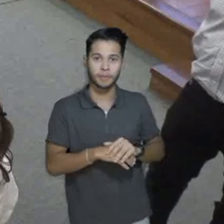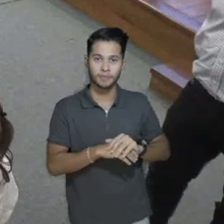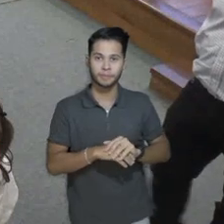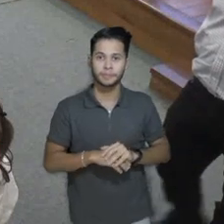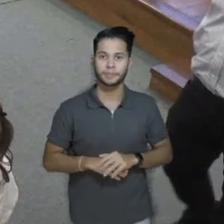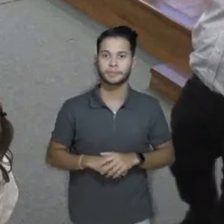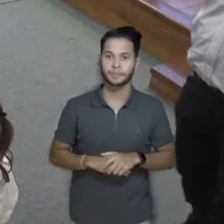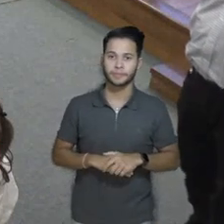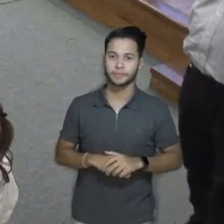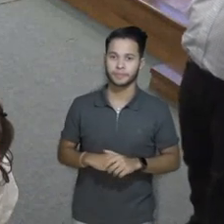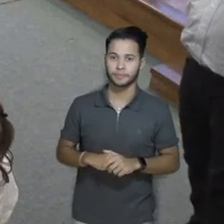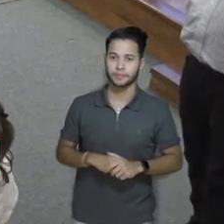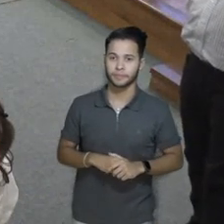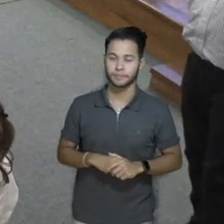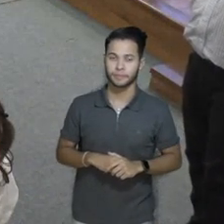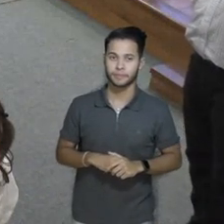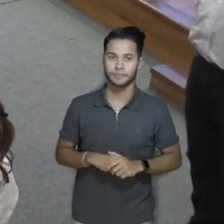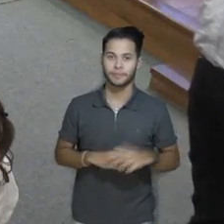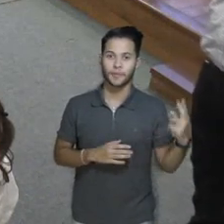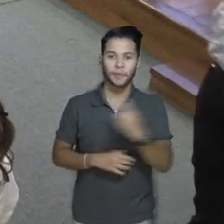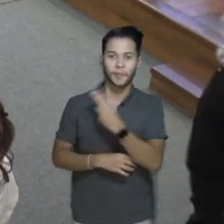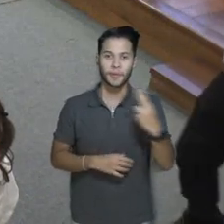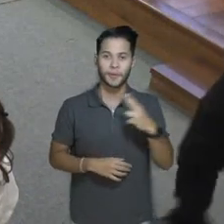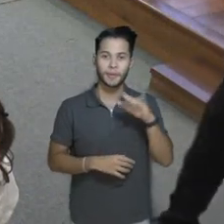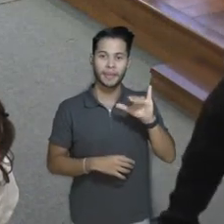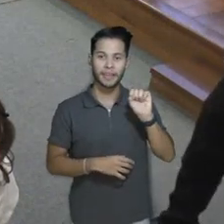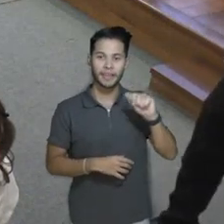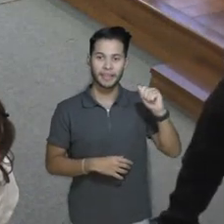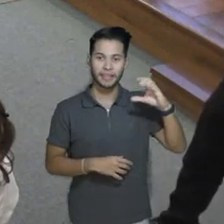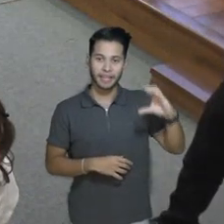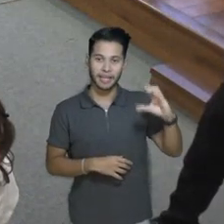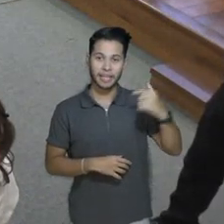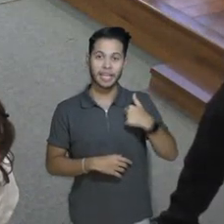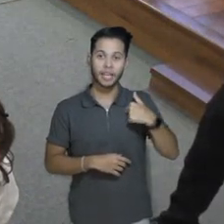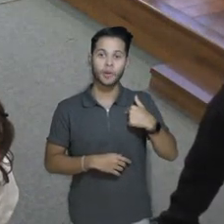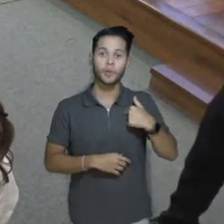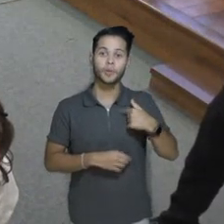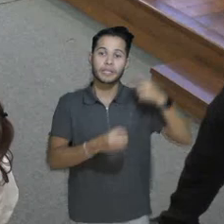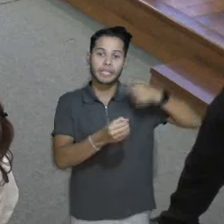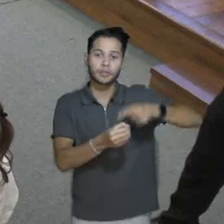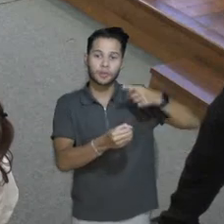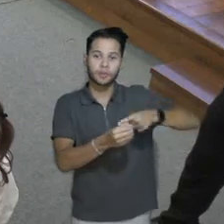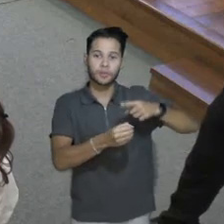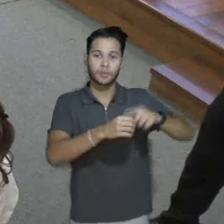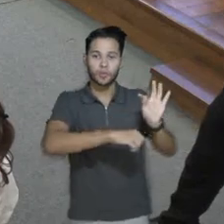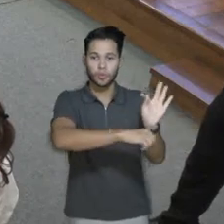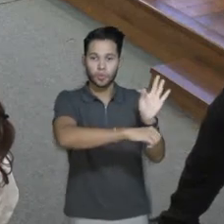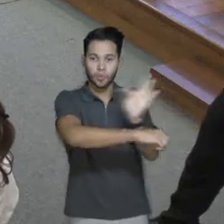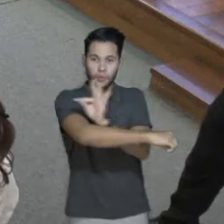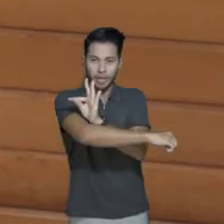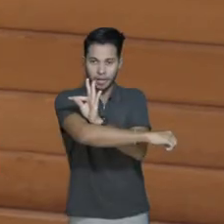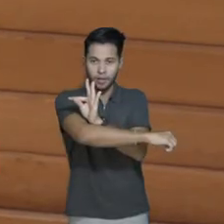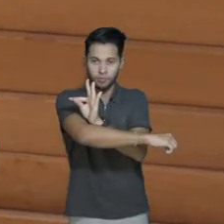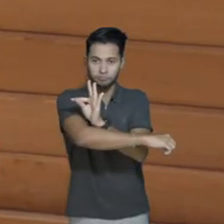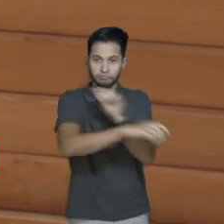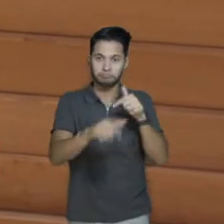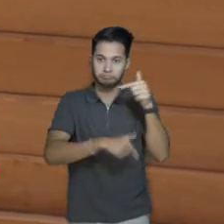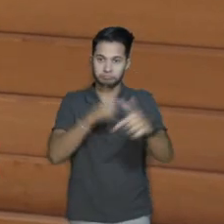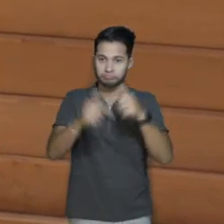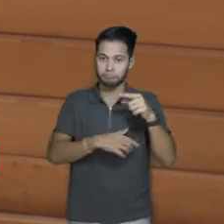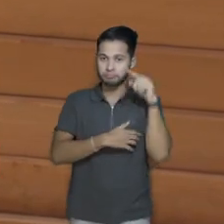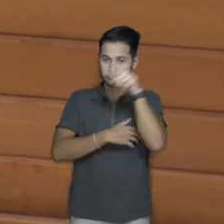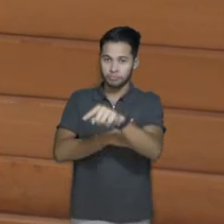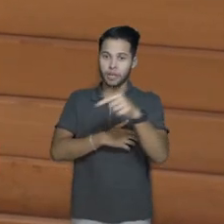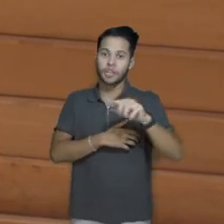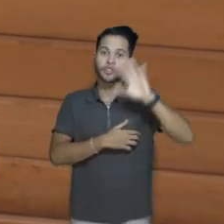movimento sou Isaac guison Tonon de tubarão presidente do Observatório social do Brasil né de tubarão já conheço o